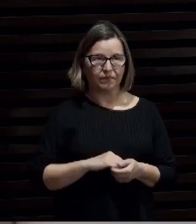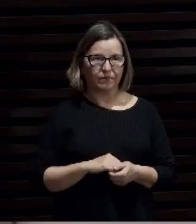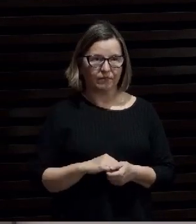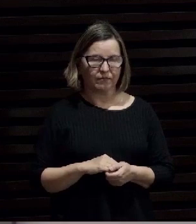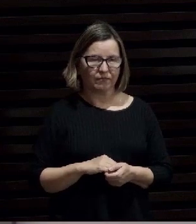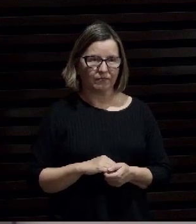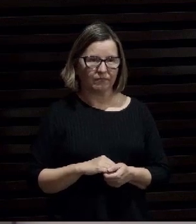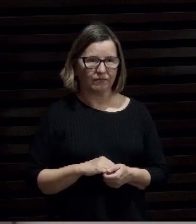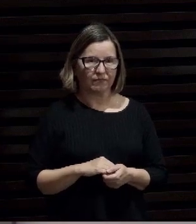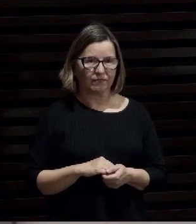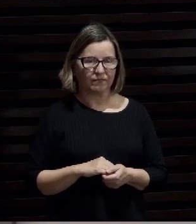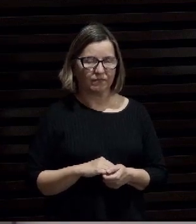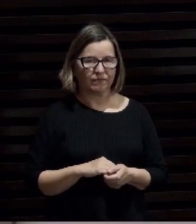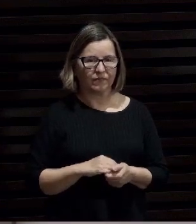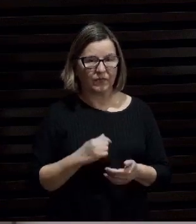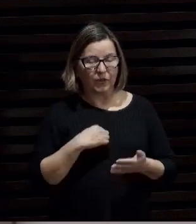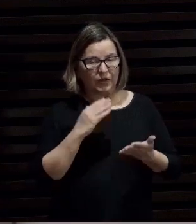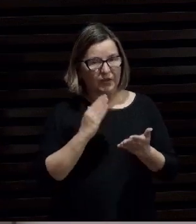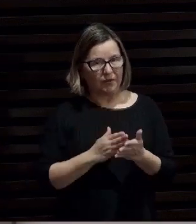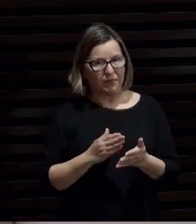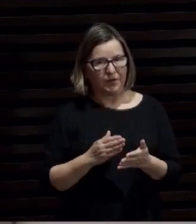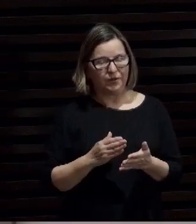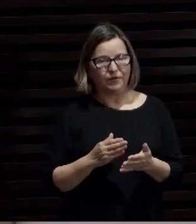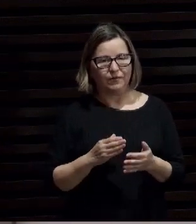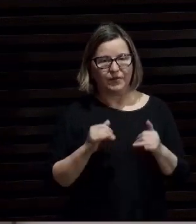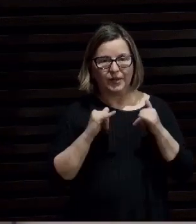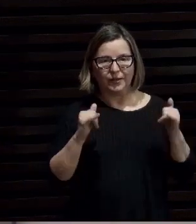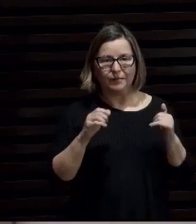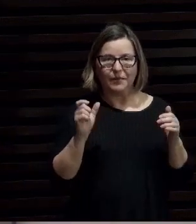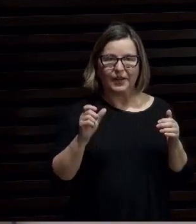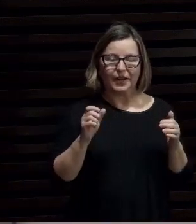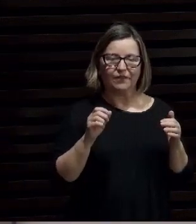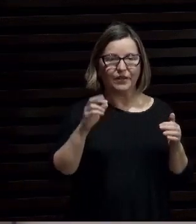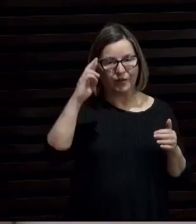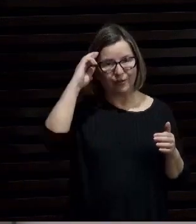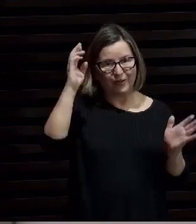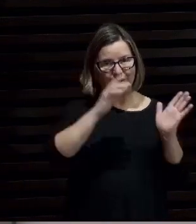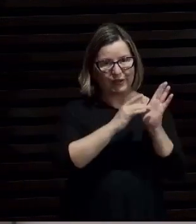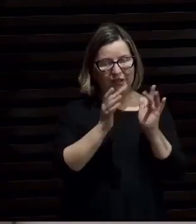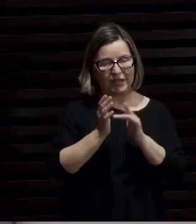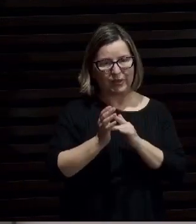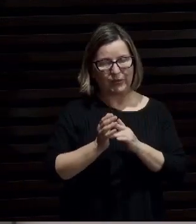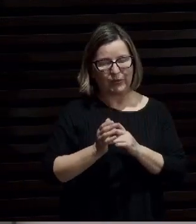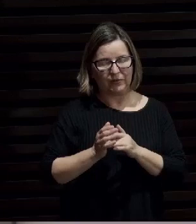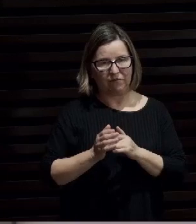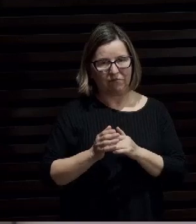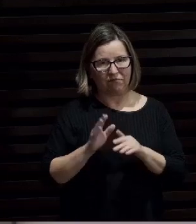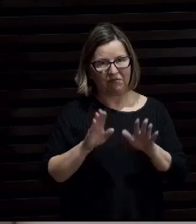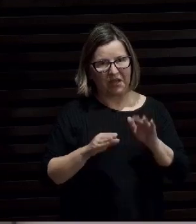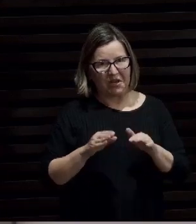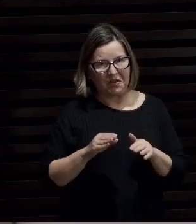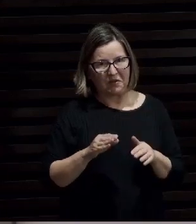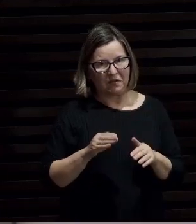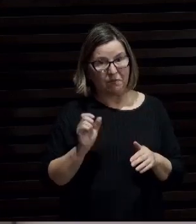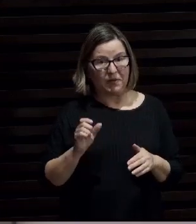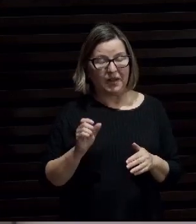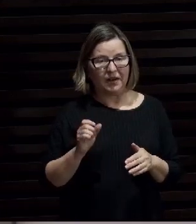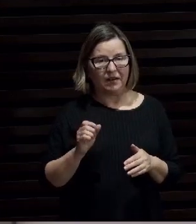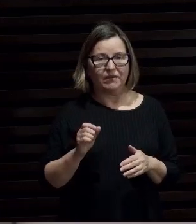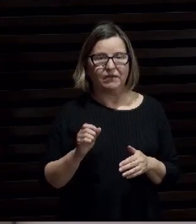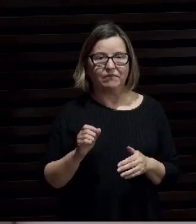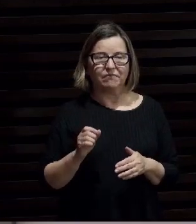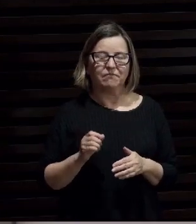E eu encerro com as palavras do Senhor Jesus. Talvez uma das palavras mais solenes que Ele